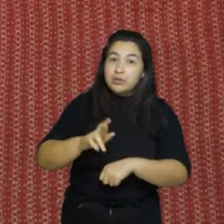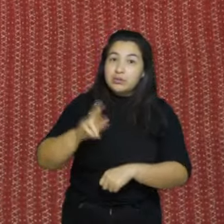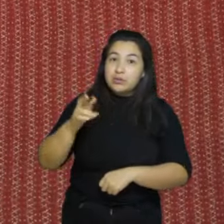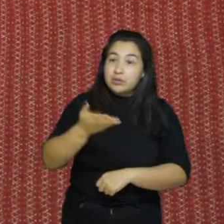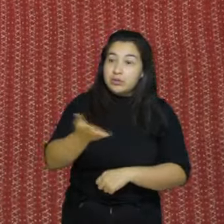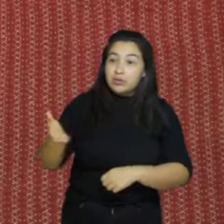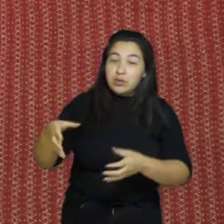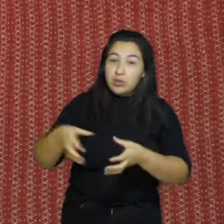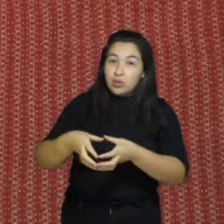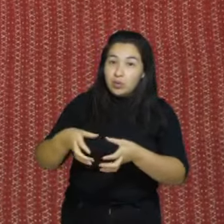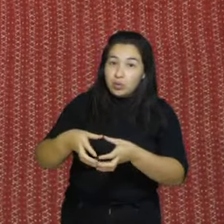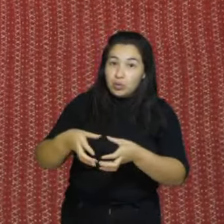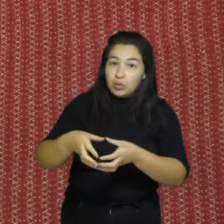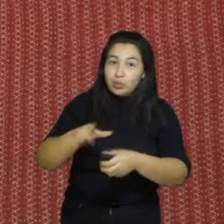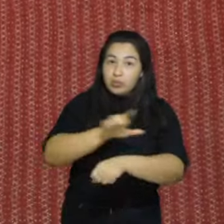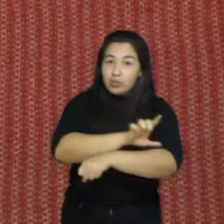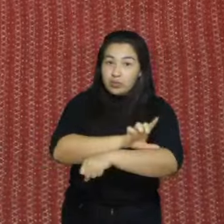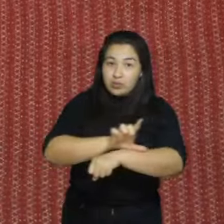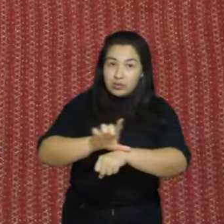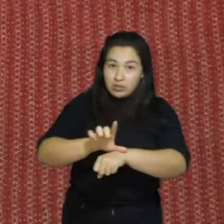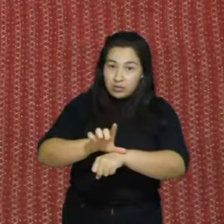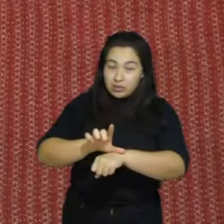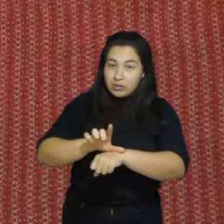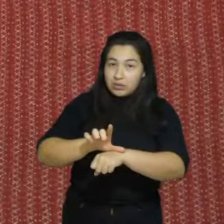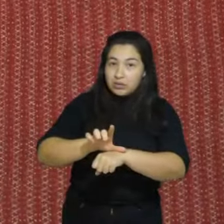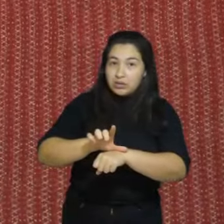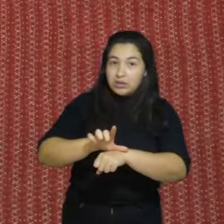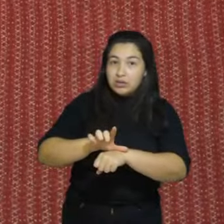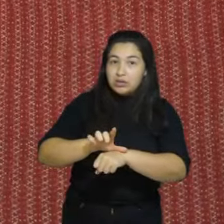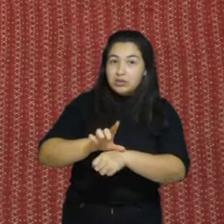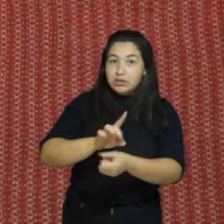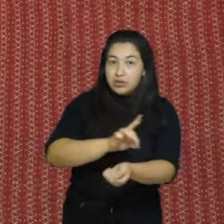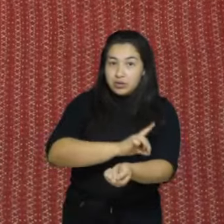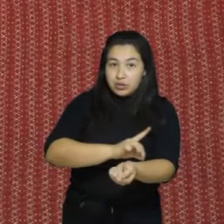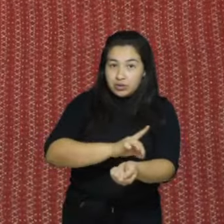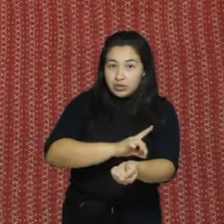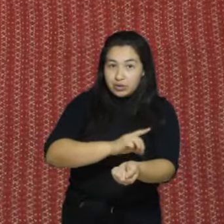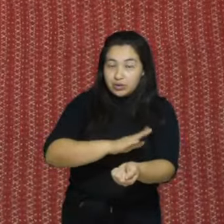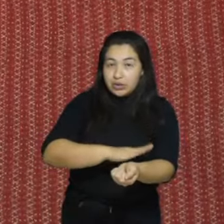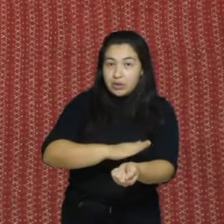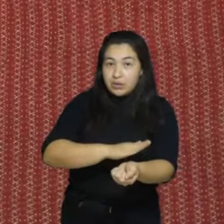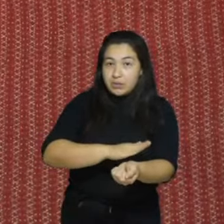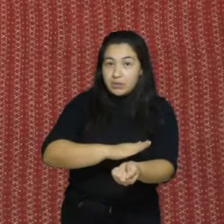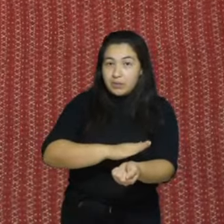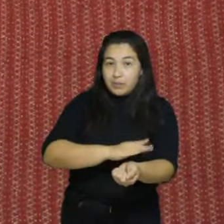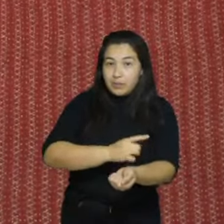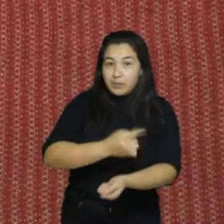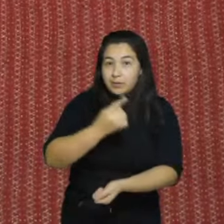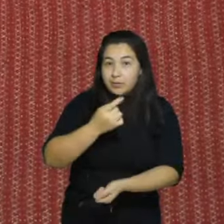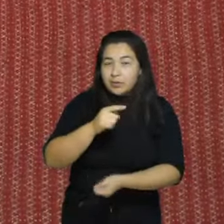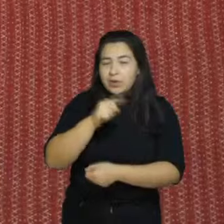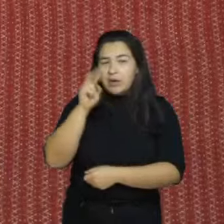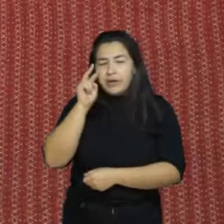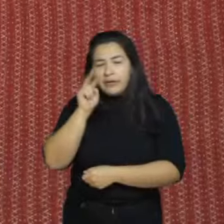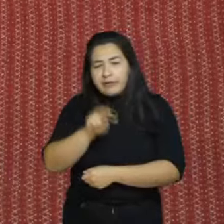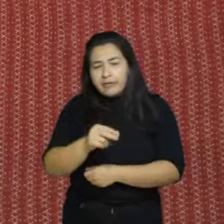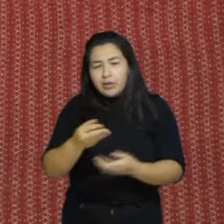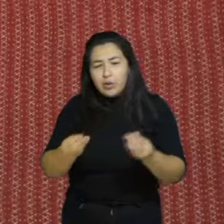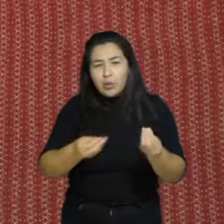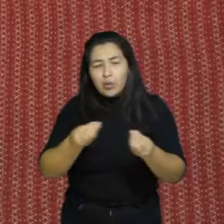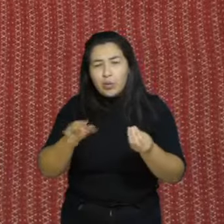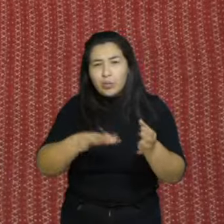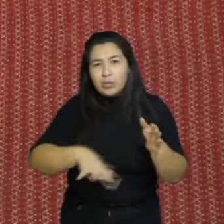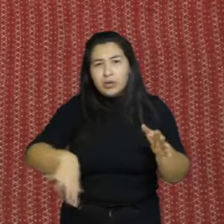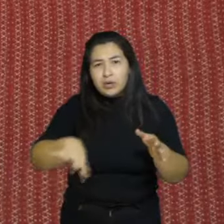Doce Vida de laes e eles bolaram a perna da serra em direção ao litoral hoje né